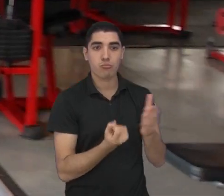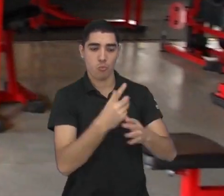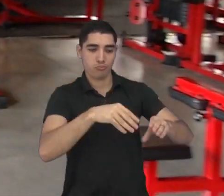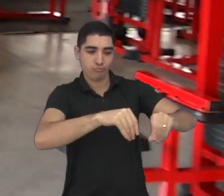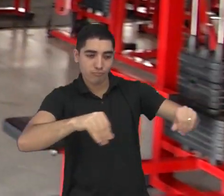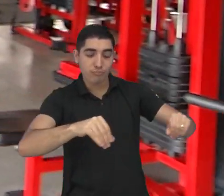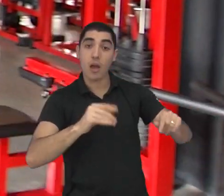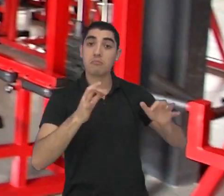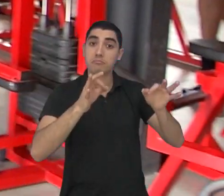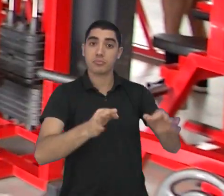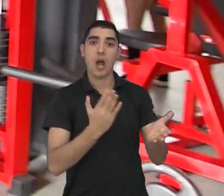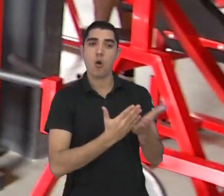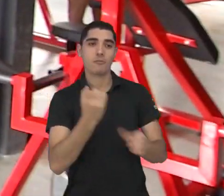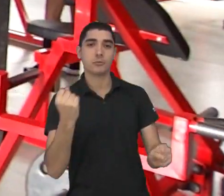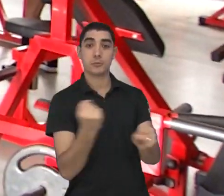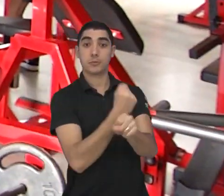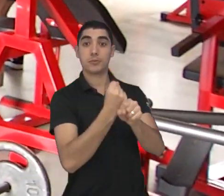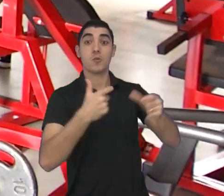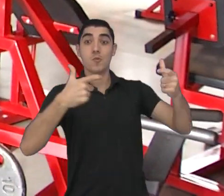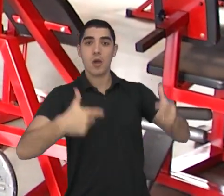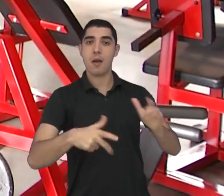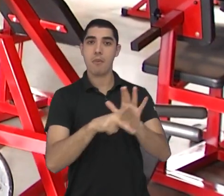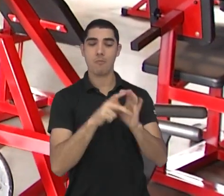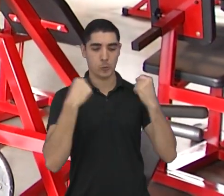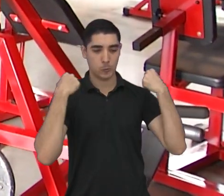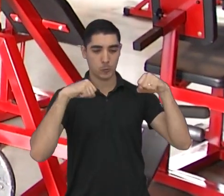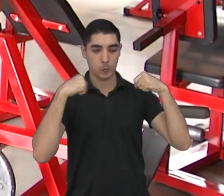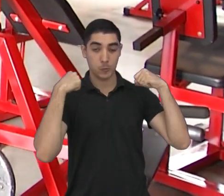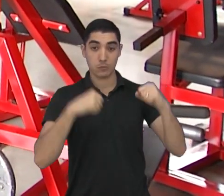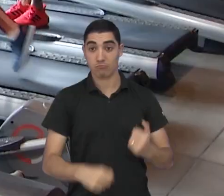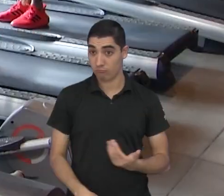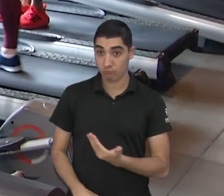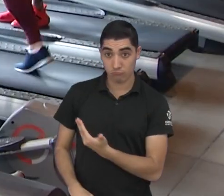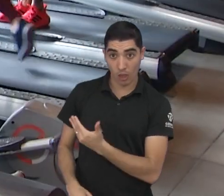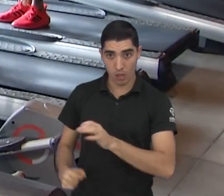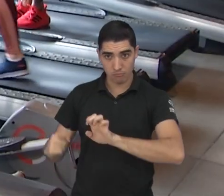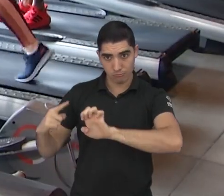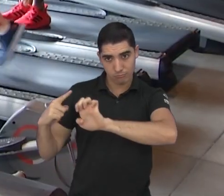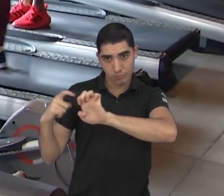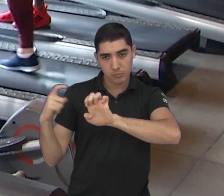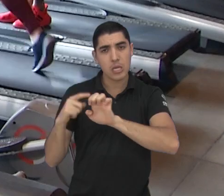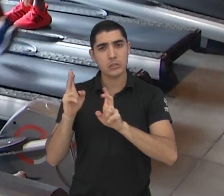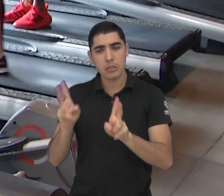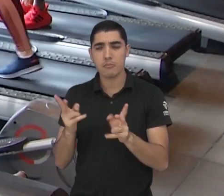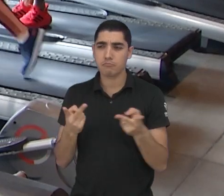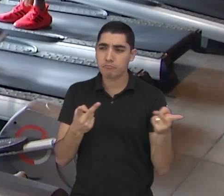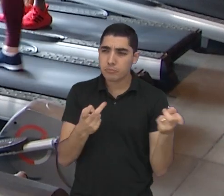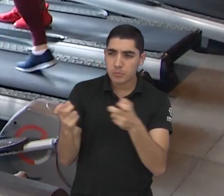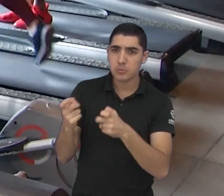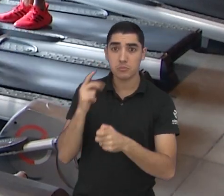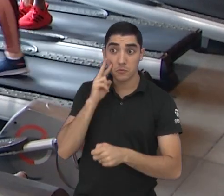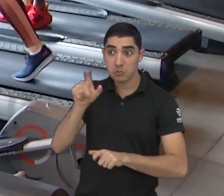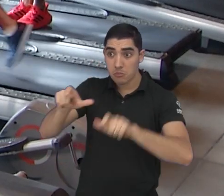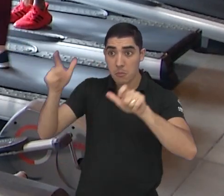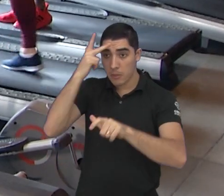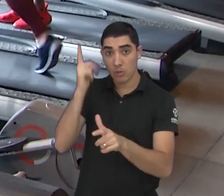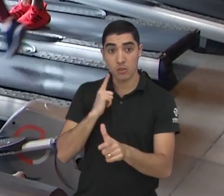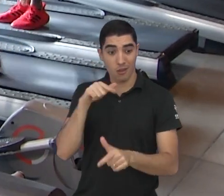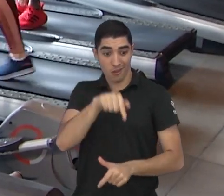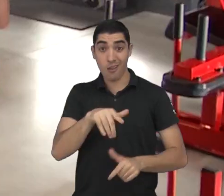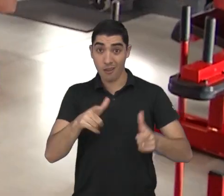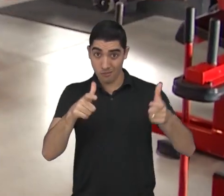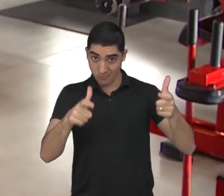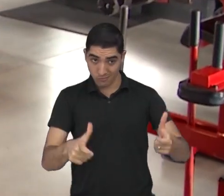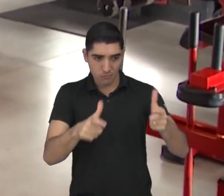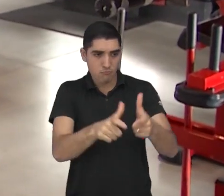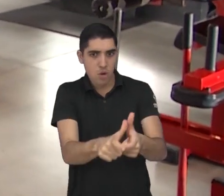uma oportunidade de negócio e ele construiu uma academia. O empresário tem acompanhado o aumento no número de